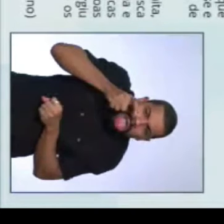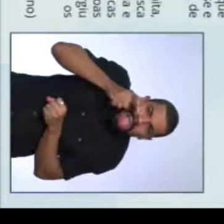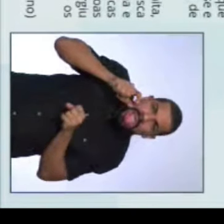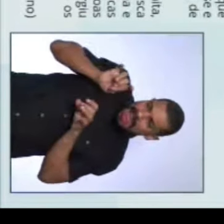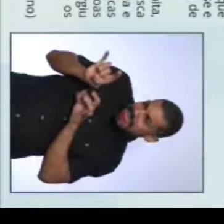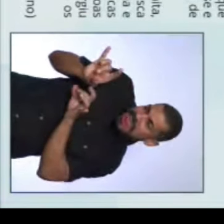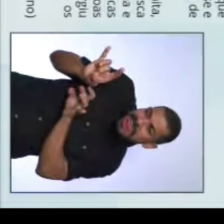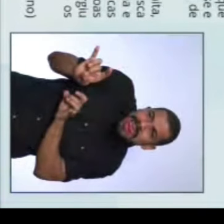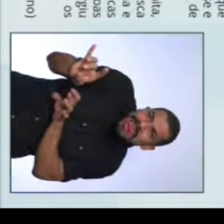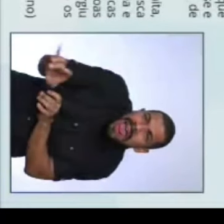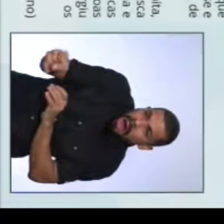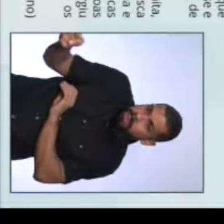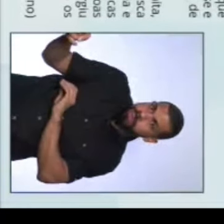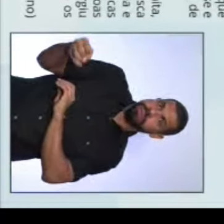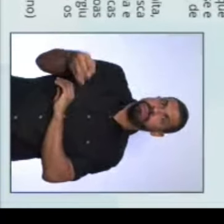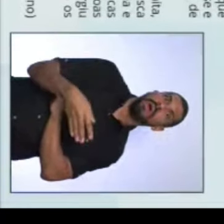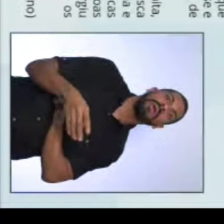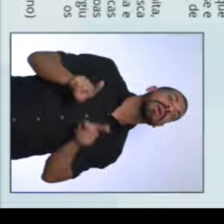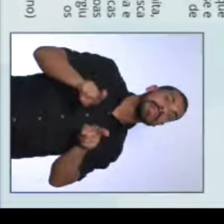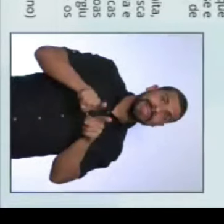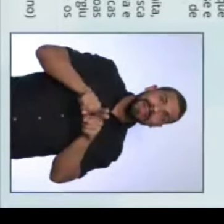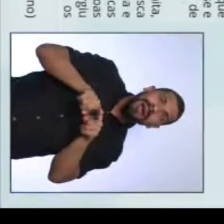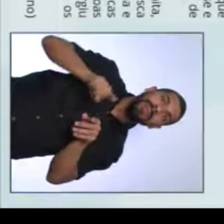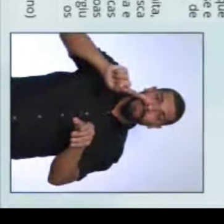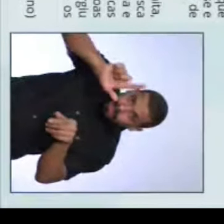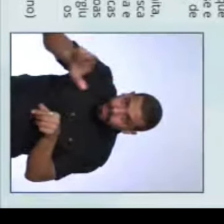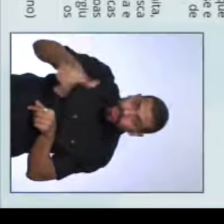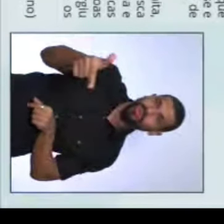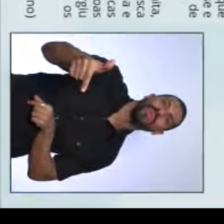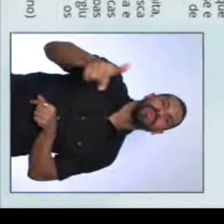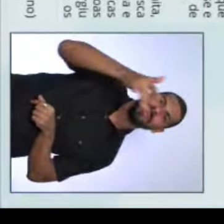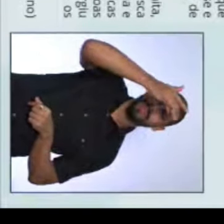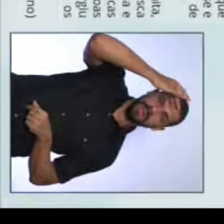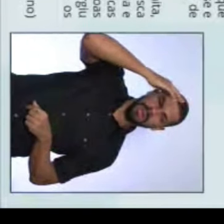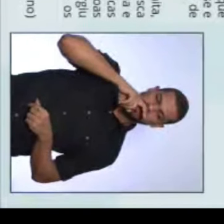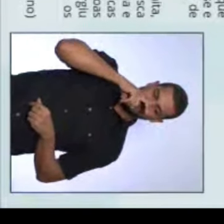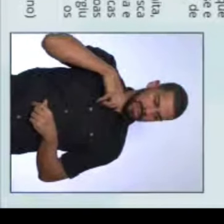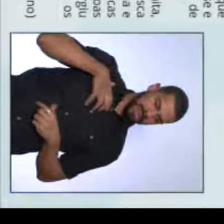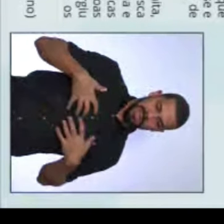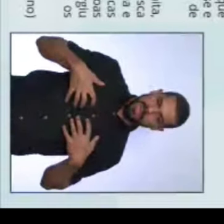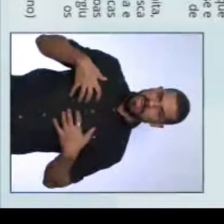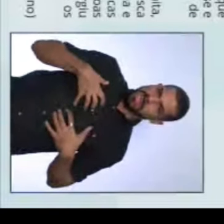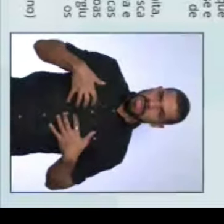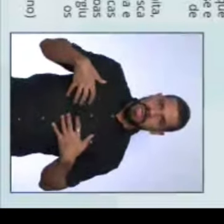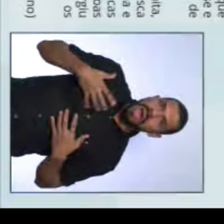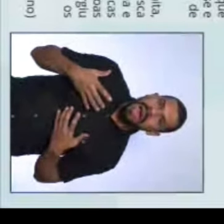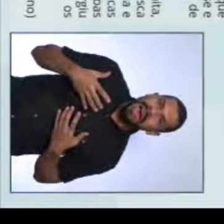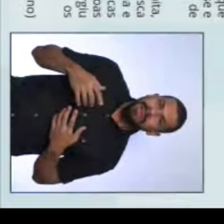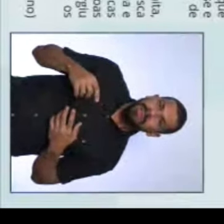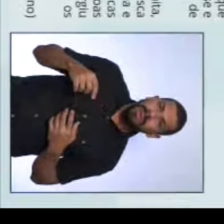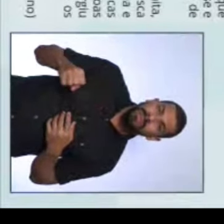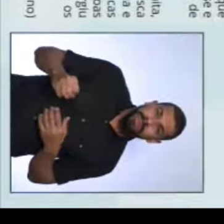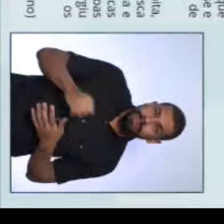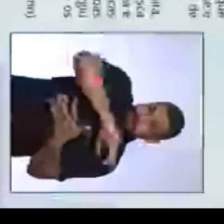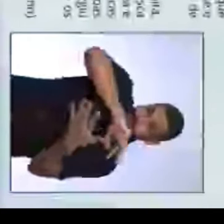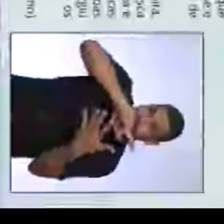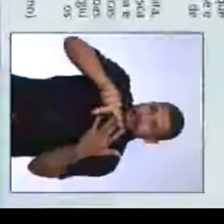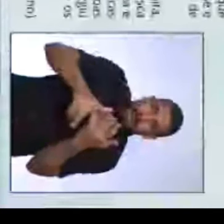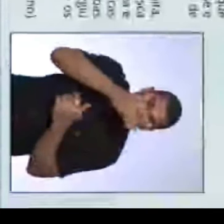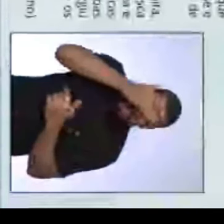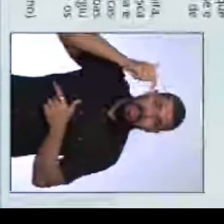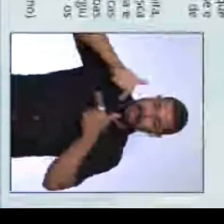primitivas e modernas, sucumbisse mais uma vez à ganância humana. Duas pessoas e centenas de droides